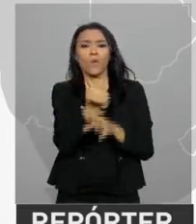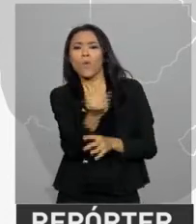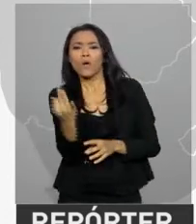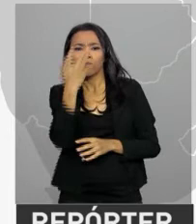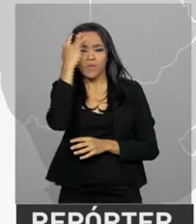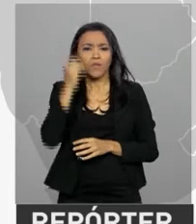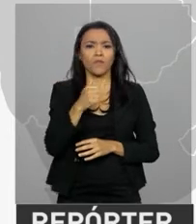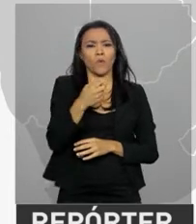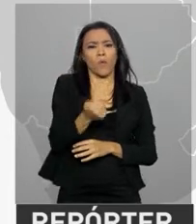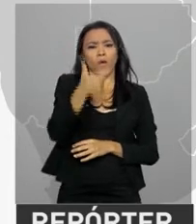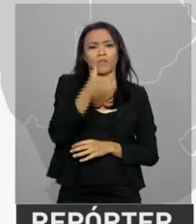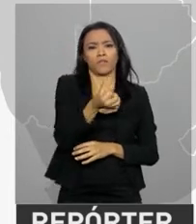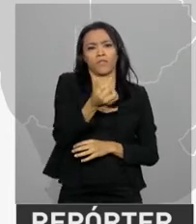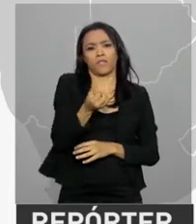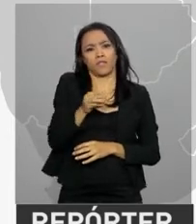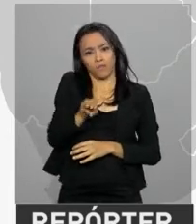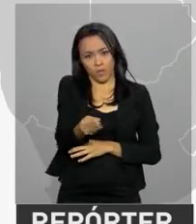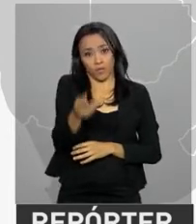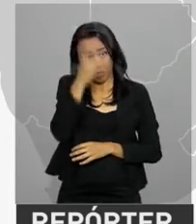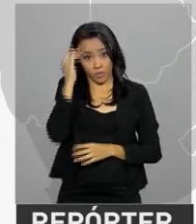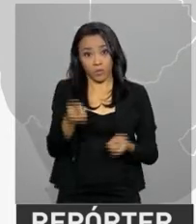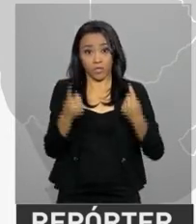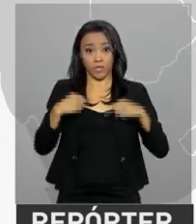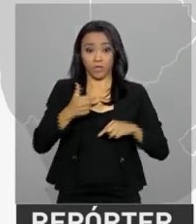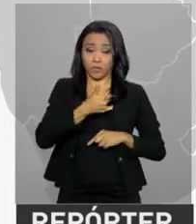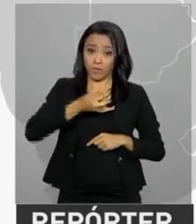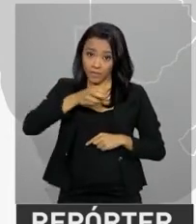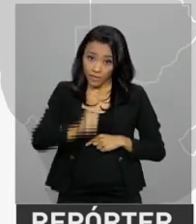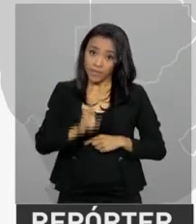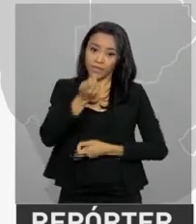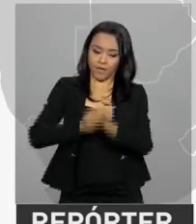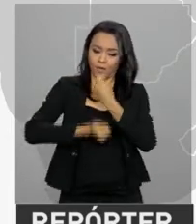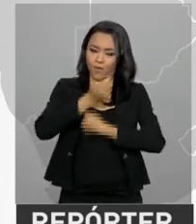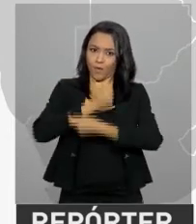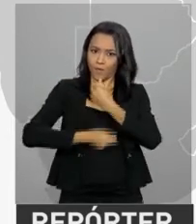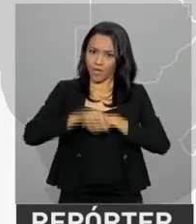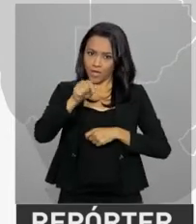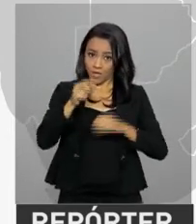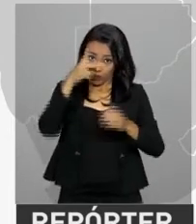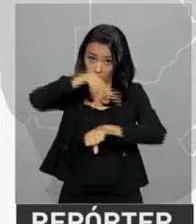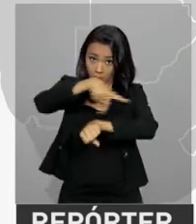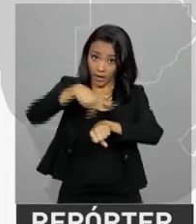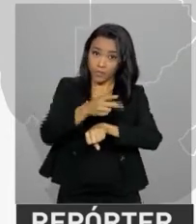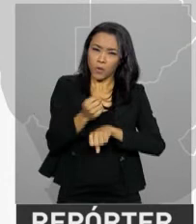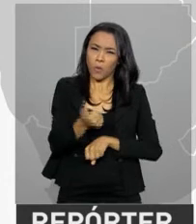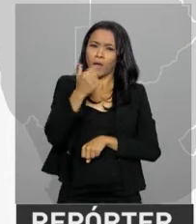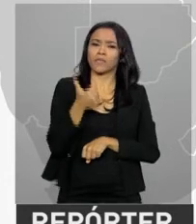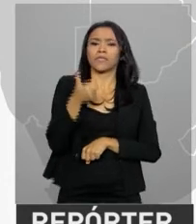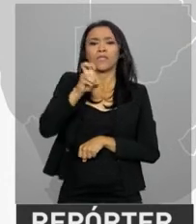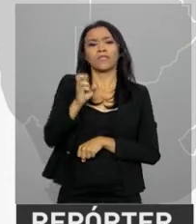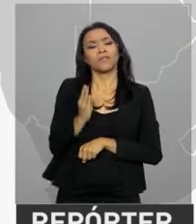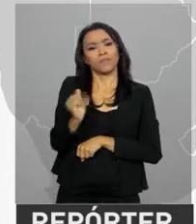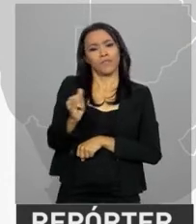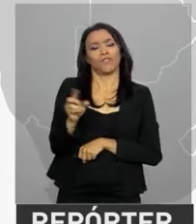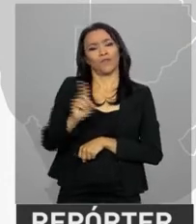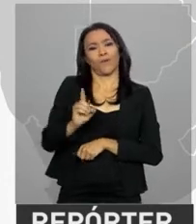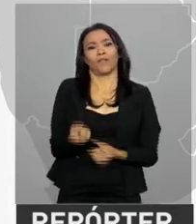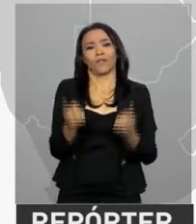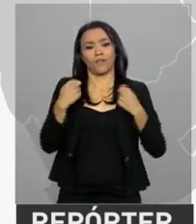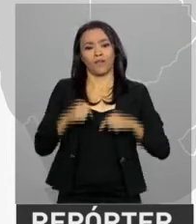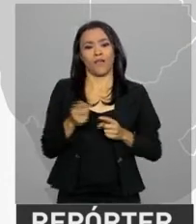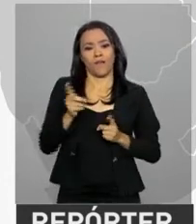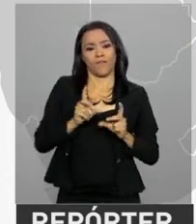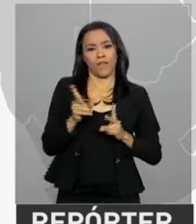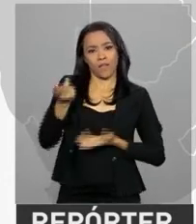quase 26 milhões de habitantes. Em 2015, a economia moçambicana chegou a quase US$15 bilhões. O comércio